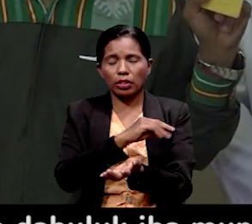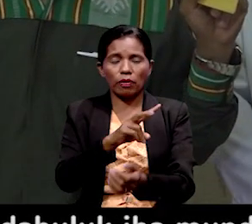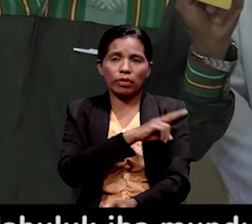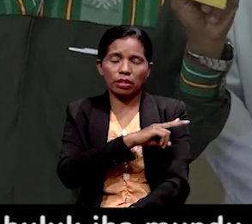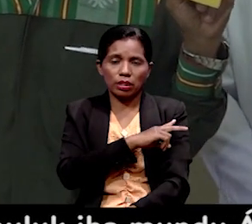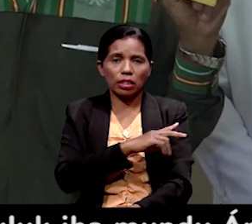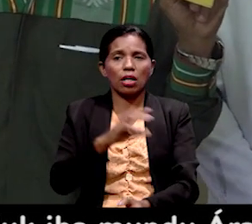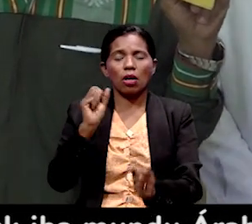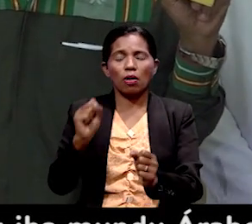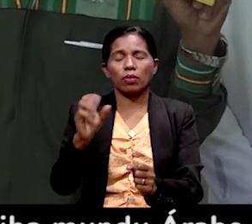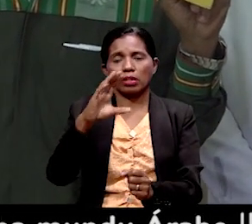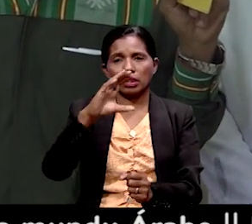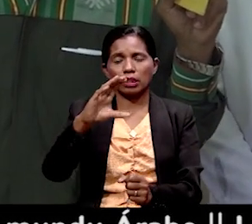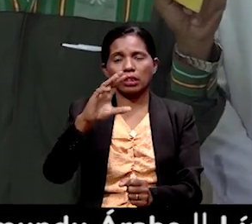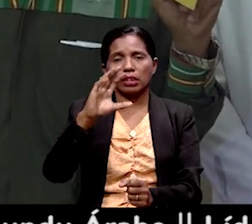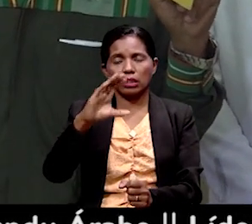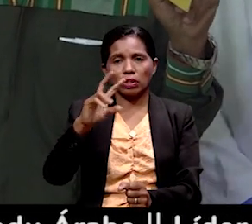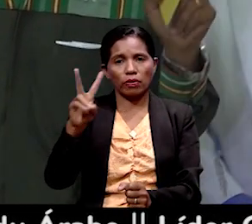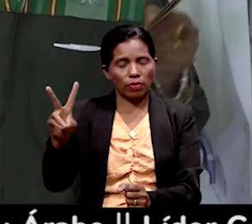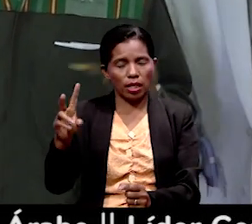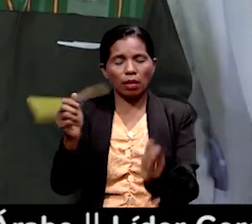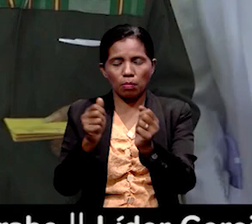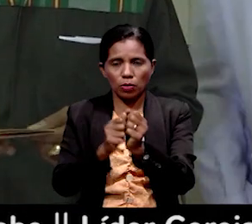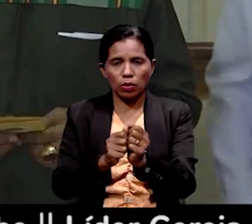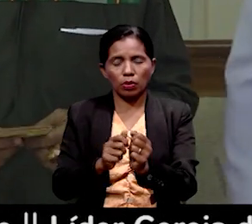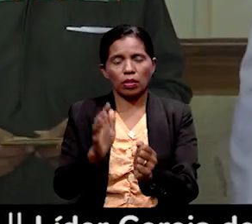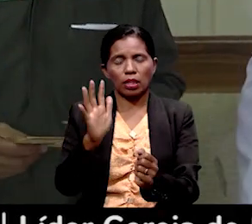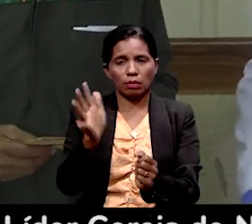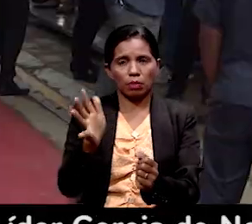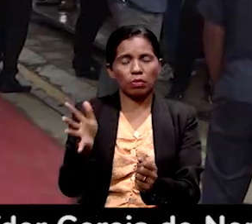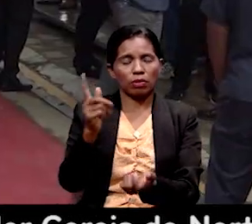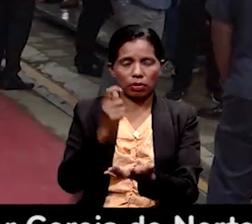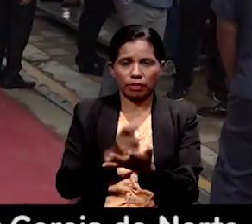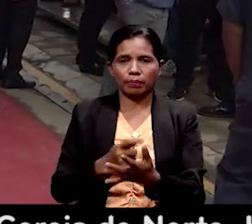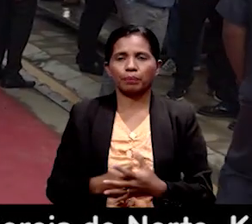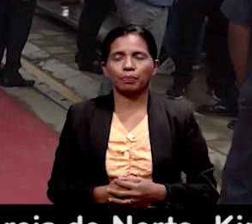Sinovac a moto krihun lima nulu resingualo. Fátima Pereira, Eligaio, Gemen.